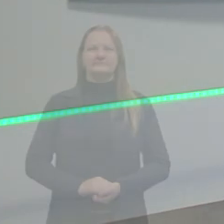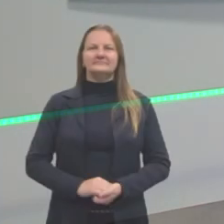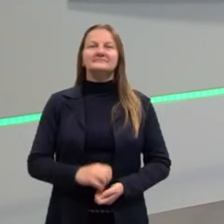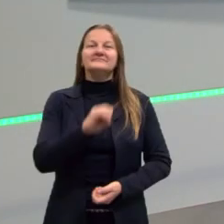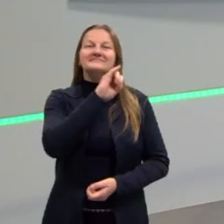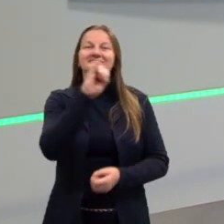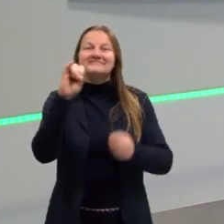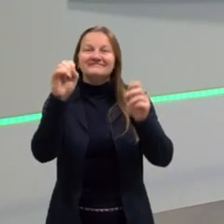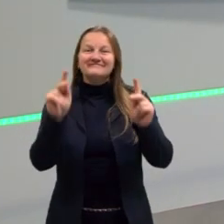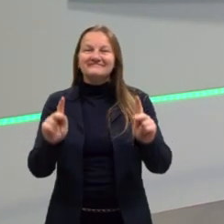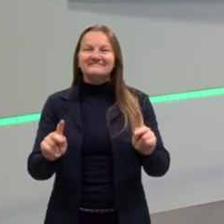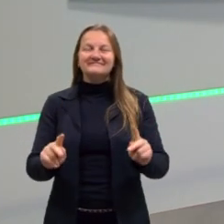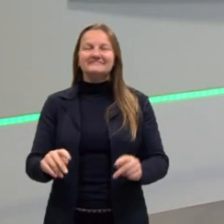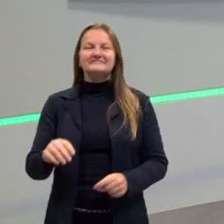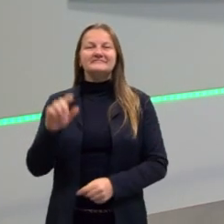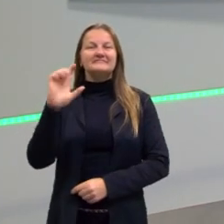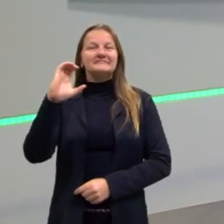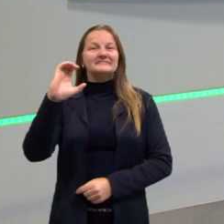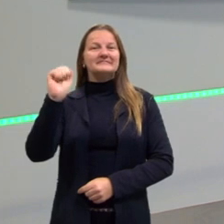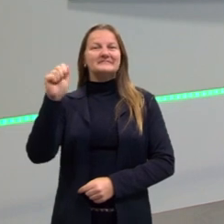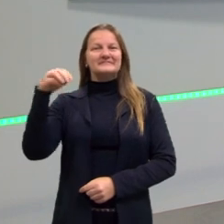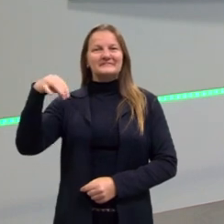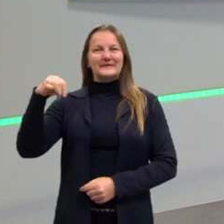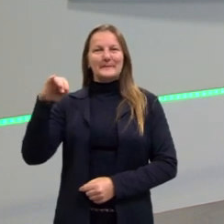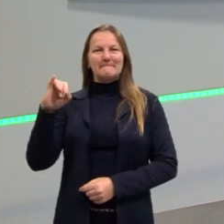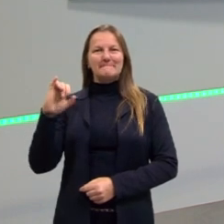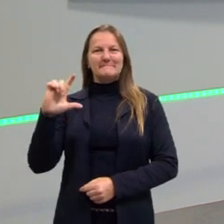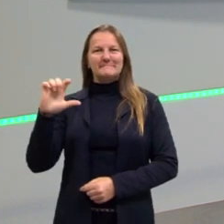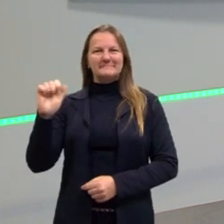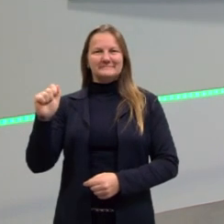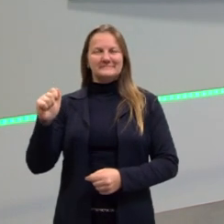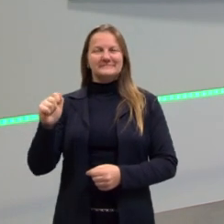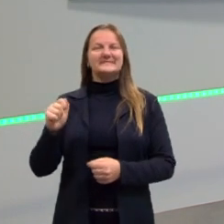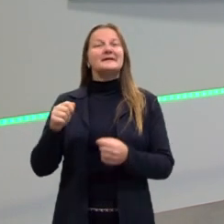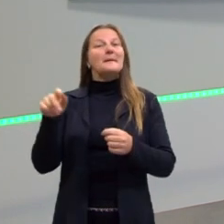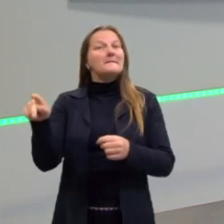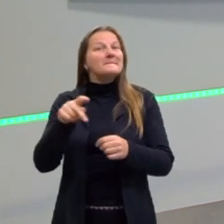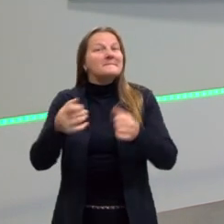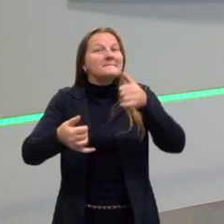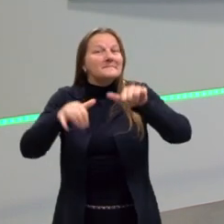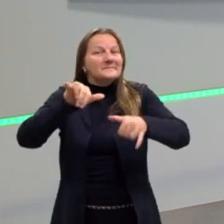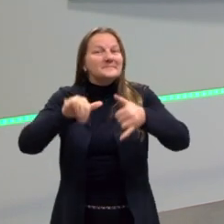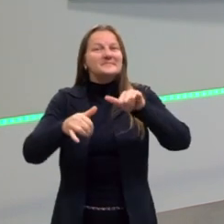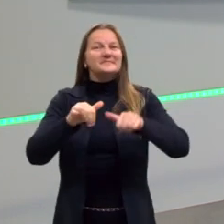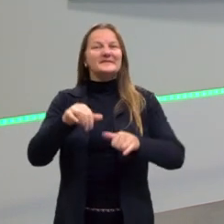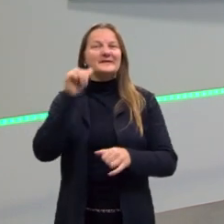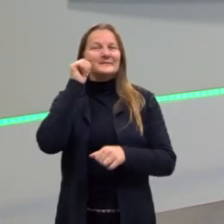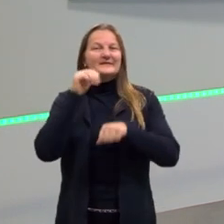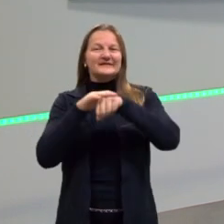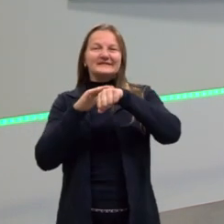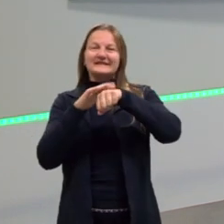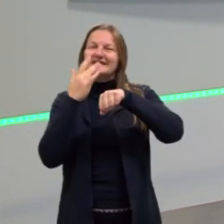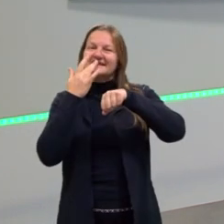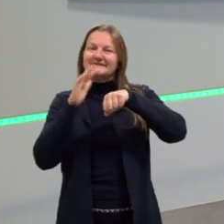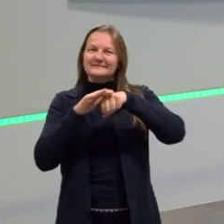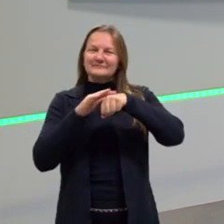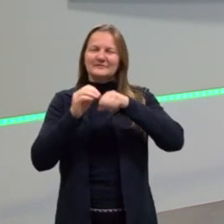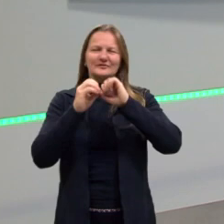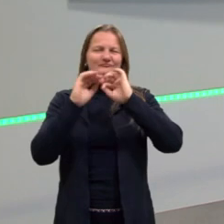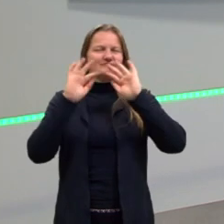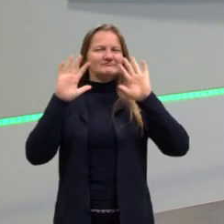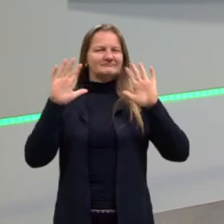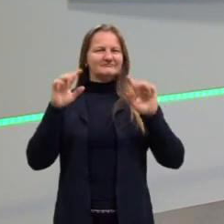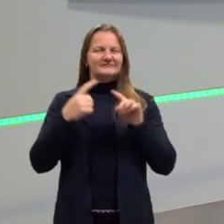Olá pessoal eu sou professora Camila grandini Sou professora de química sou uma mulher branca de pele